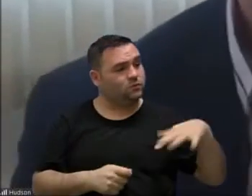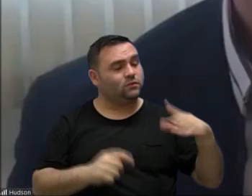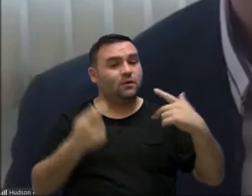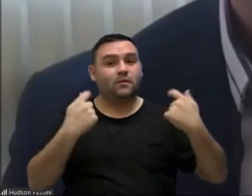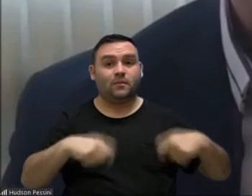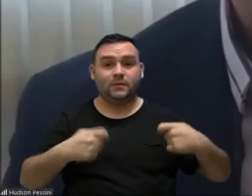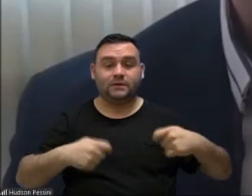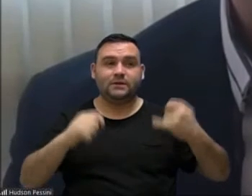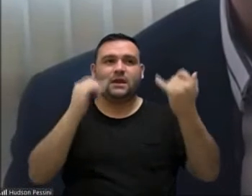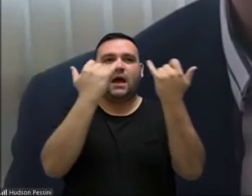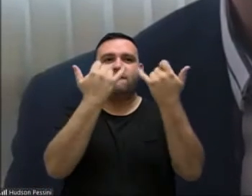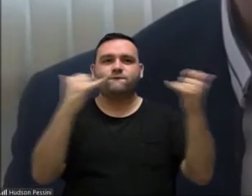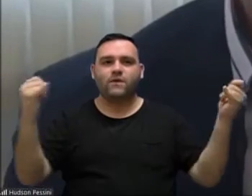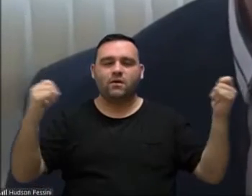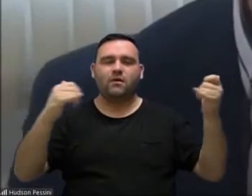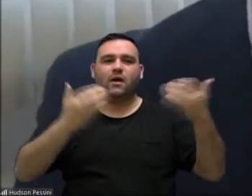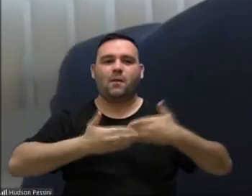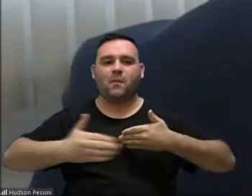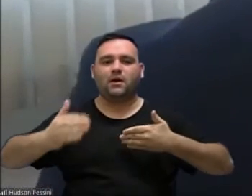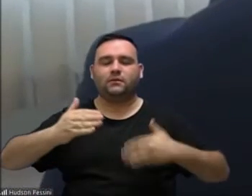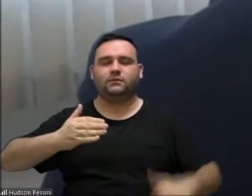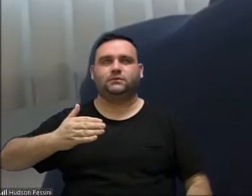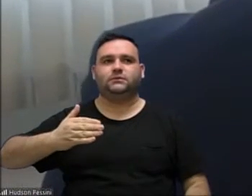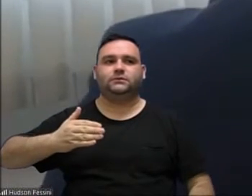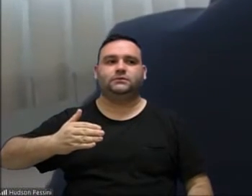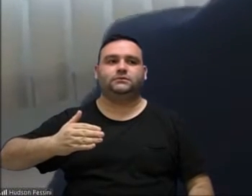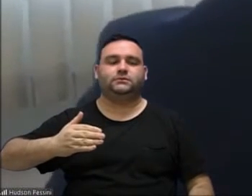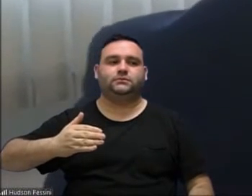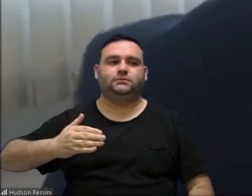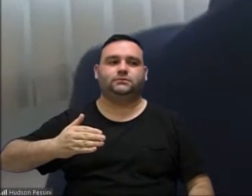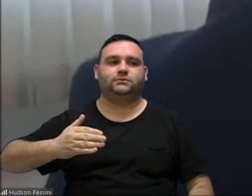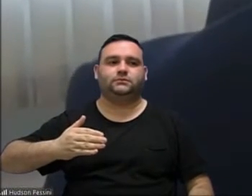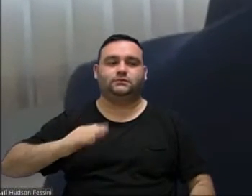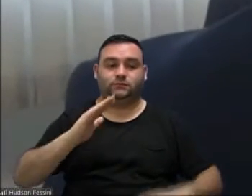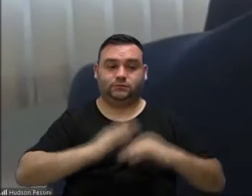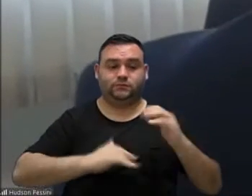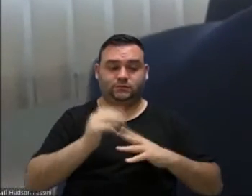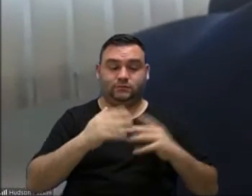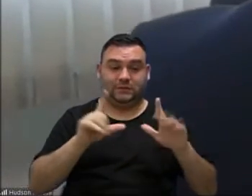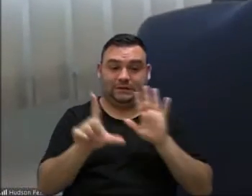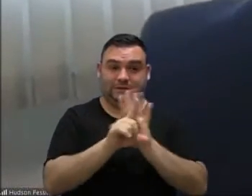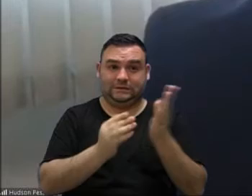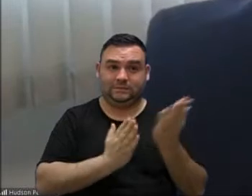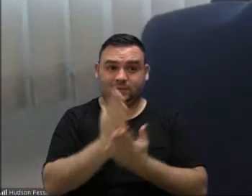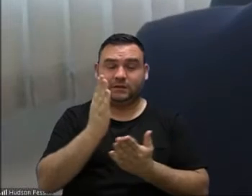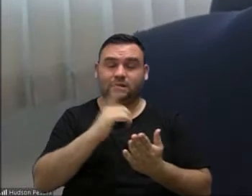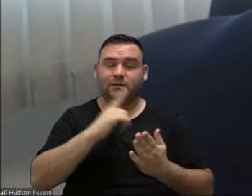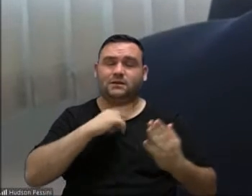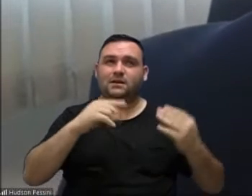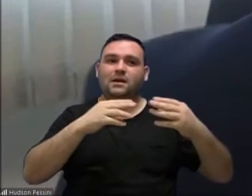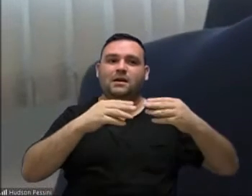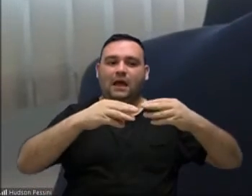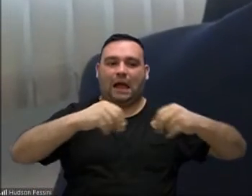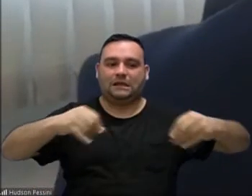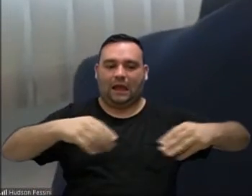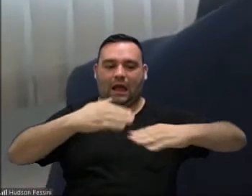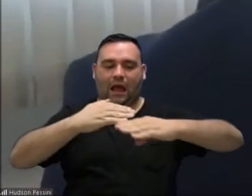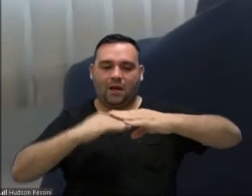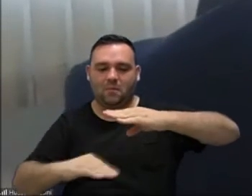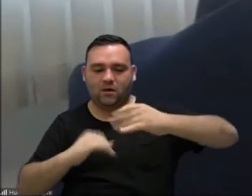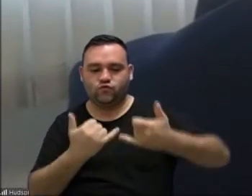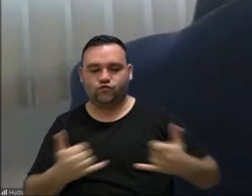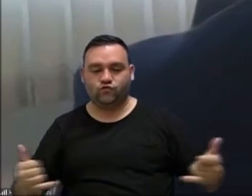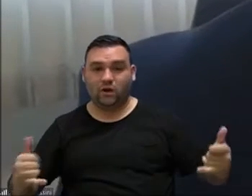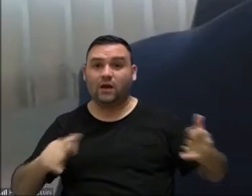colocar a partir do da sancionamento da lei o cabeamento subterrâneo uma